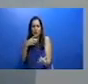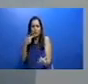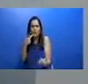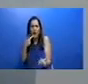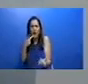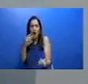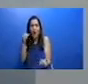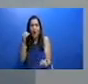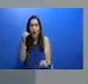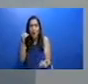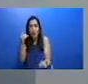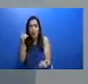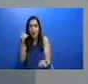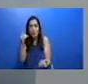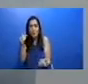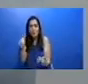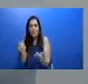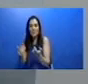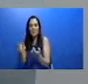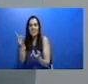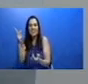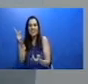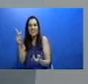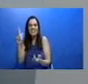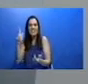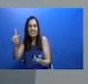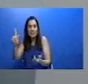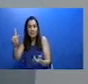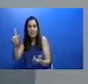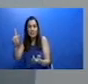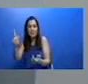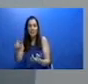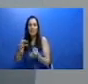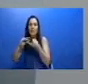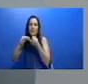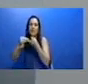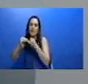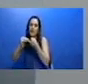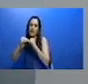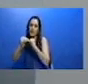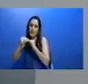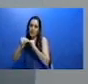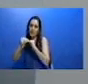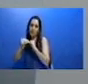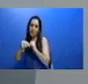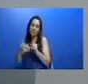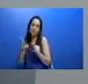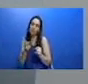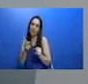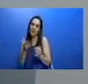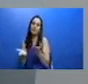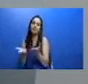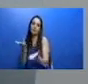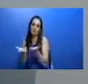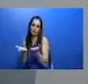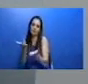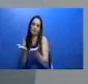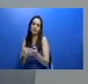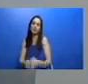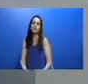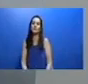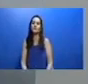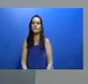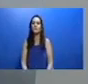quilo de feijão. Então, feijão eu já sei que vem pra cá, porque nós costumamos comprar em quilos. Dúzia de